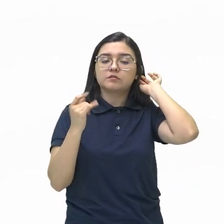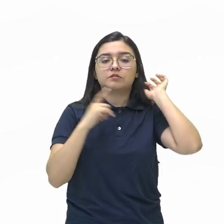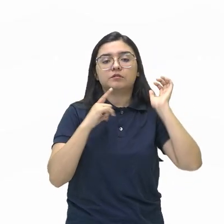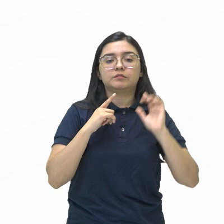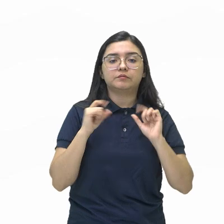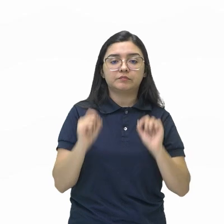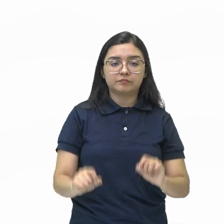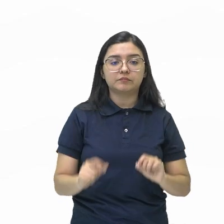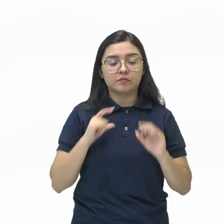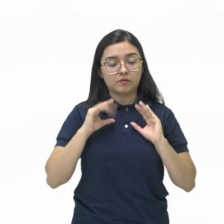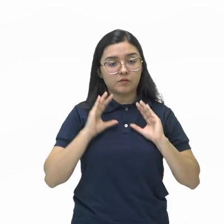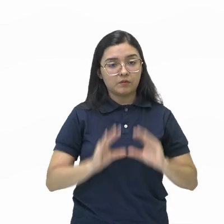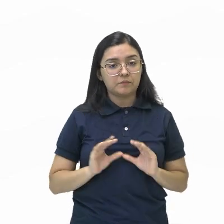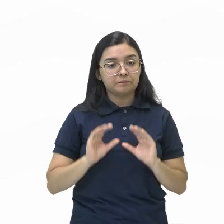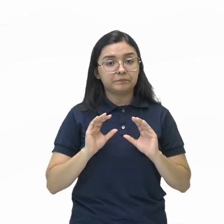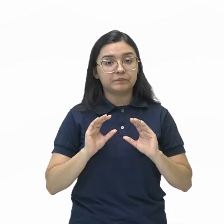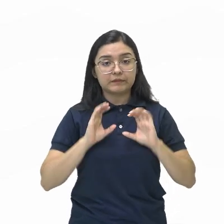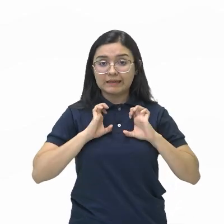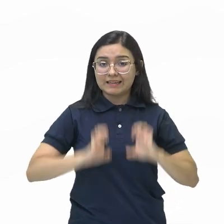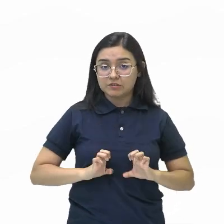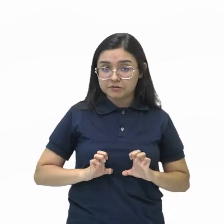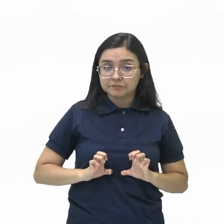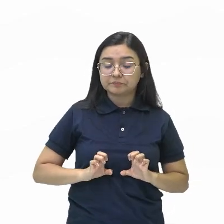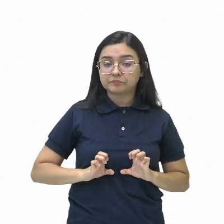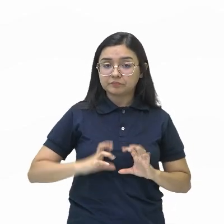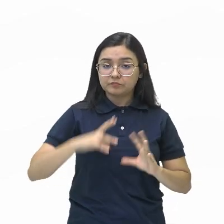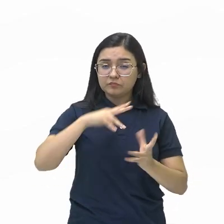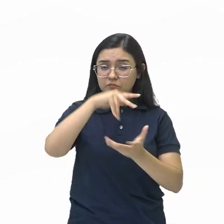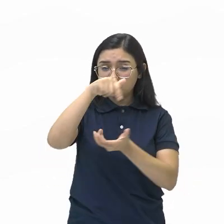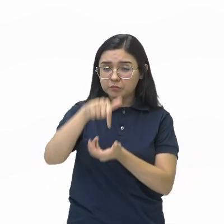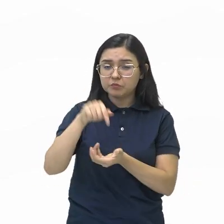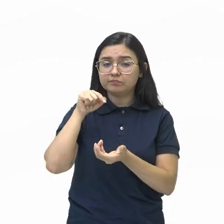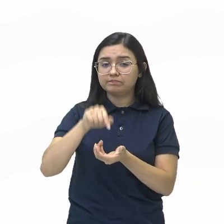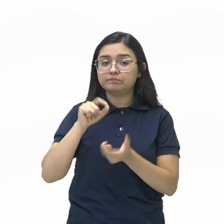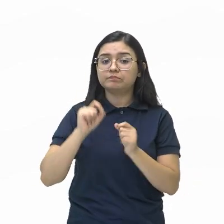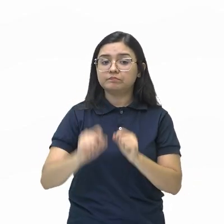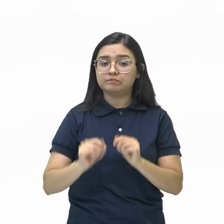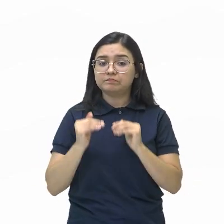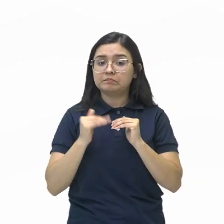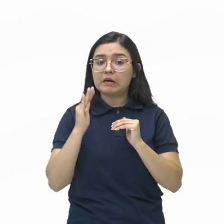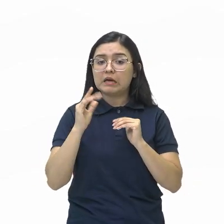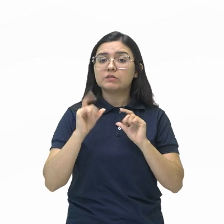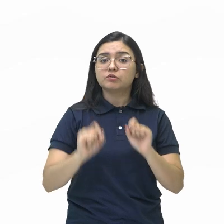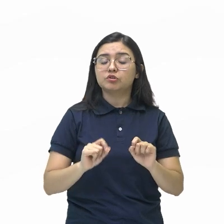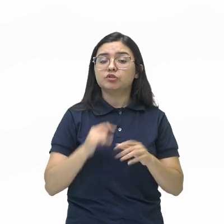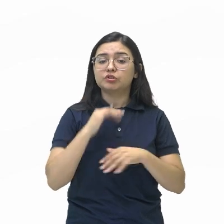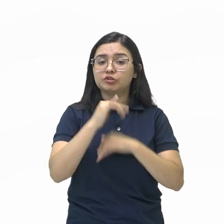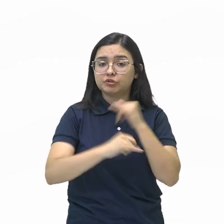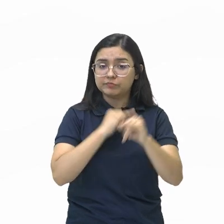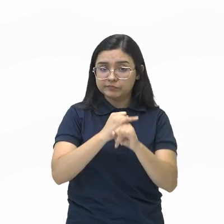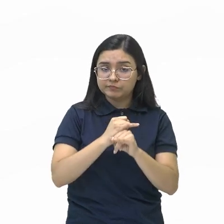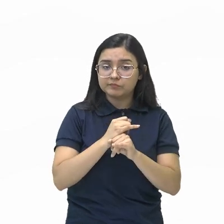postura ética em um mundo cada vez mais digital e